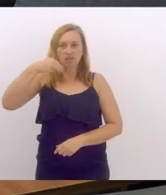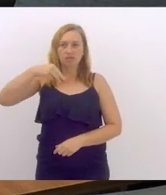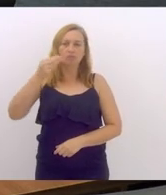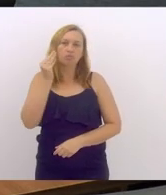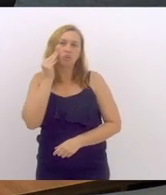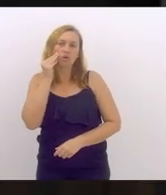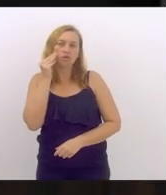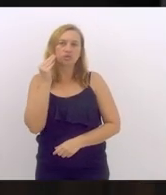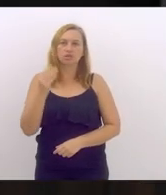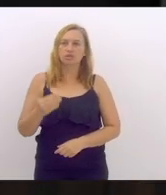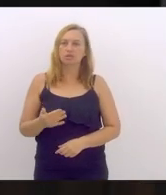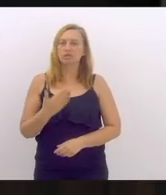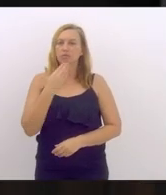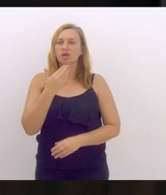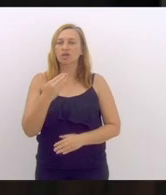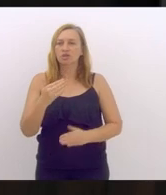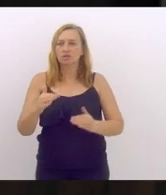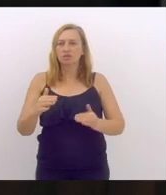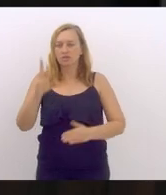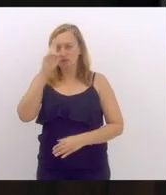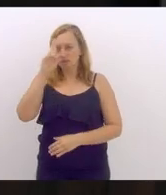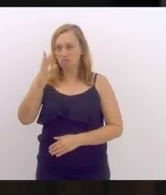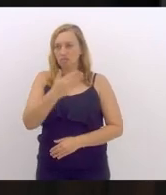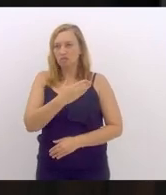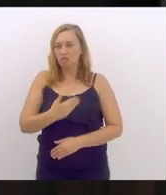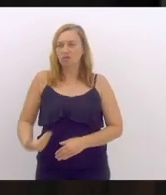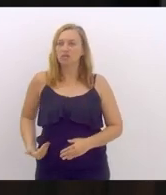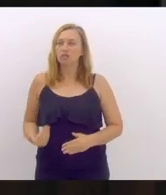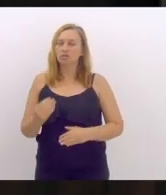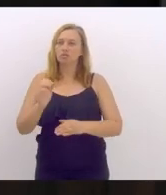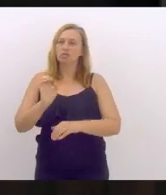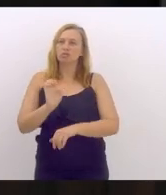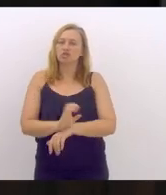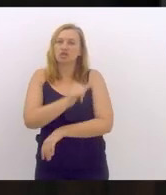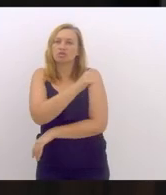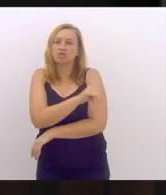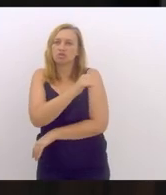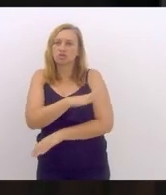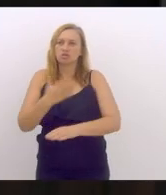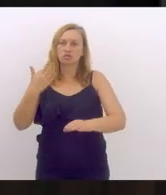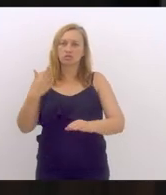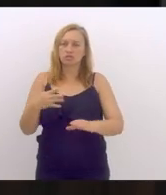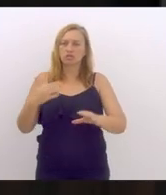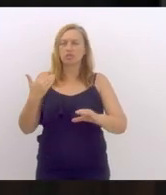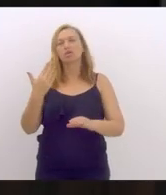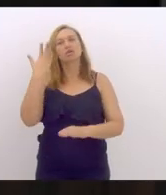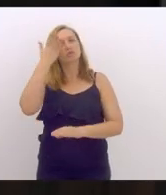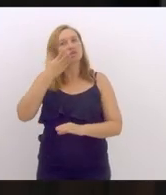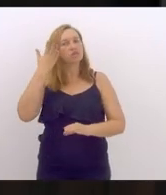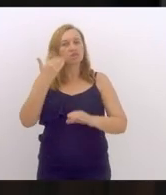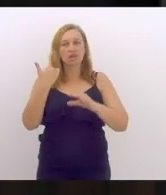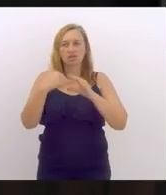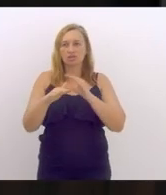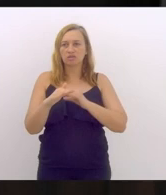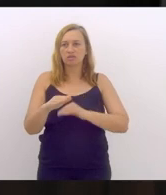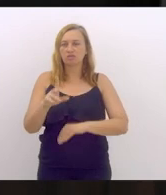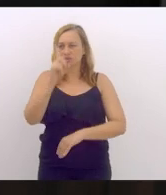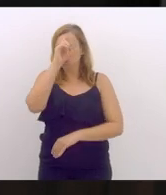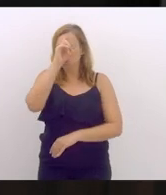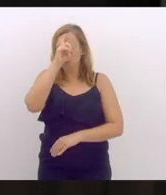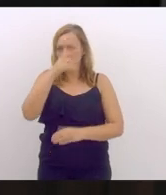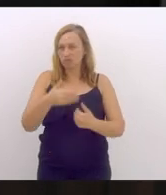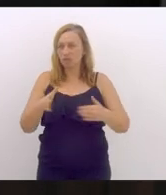Francisco que solicitação do Estado do Rio de Janeiro o envio de mensagem dispondo sobre a retomada das obras do Hospital da Mãe